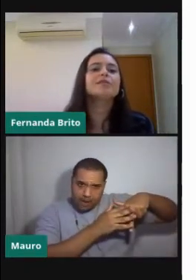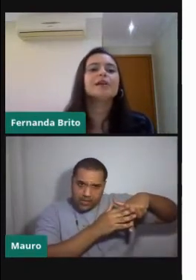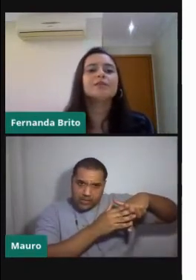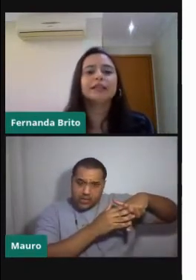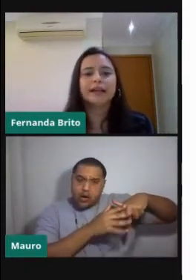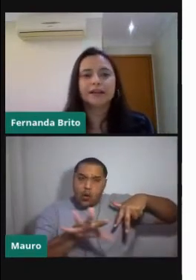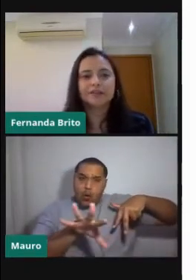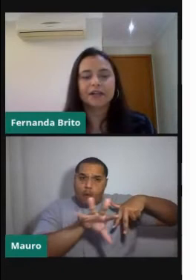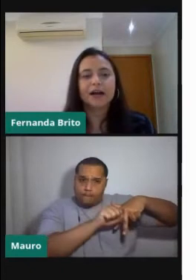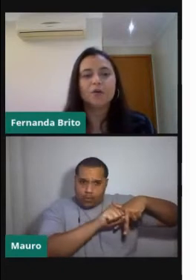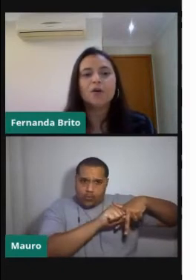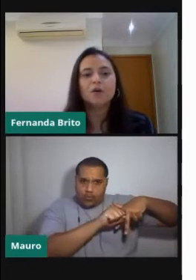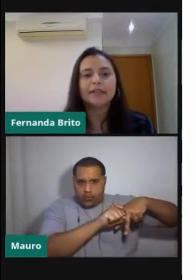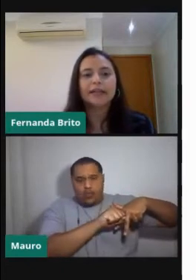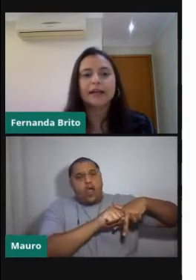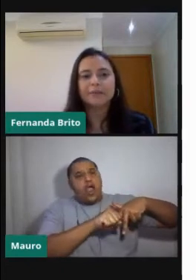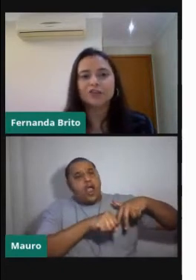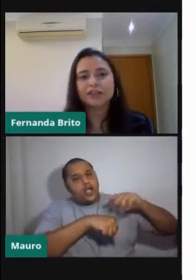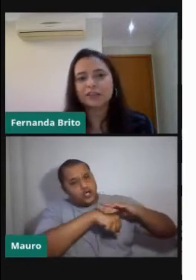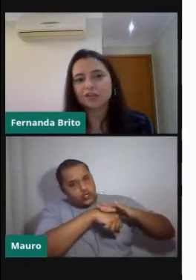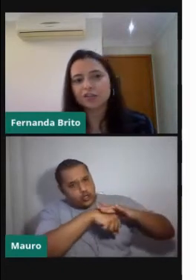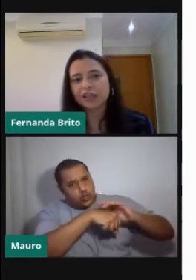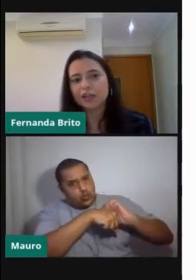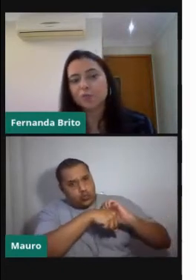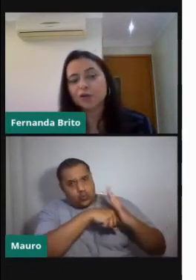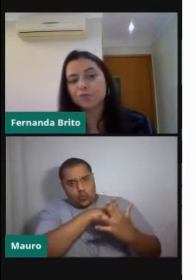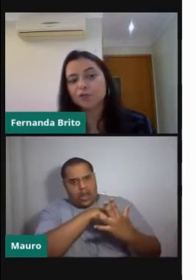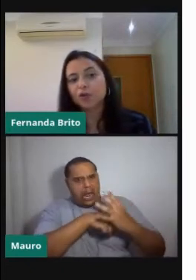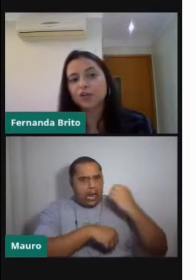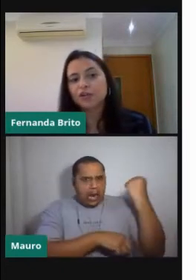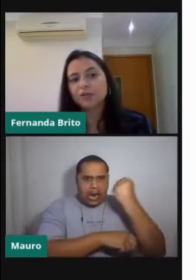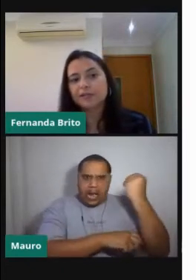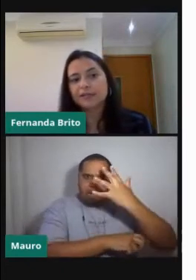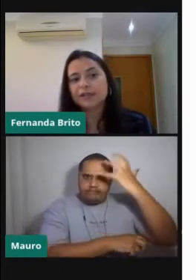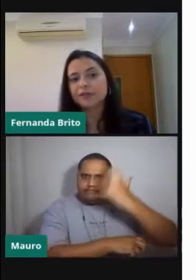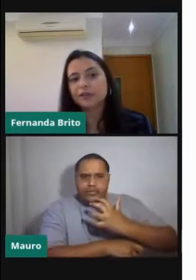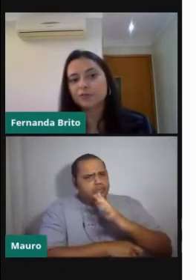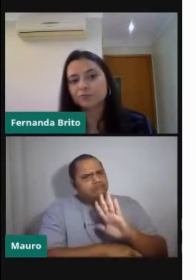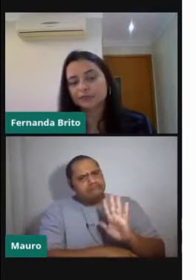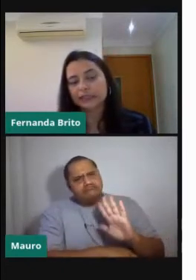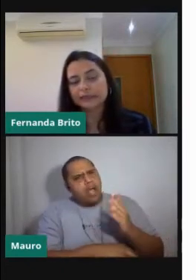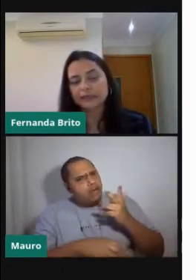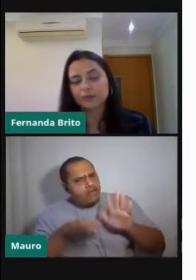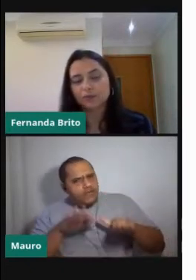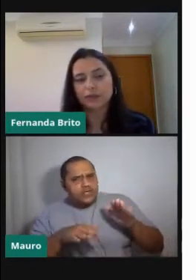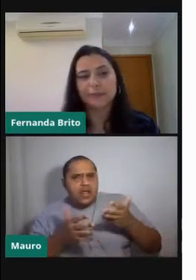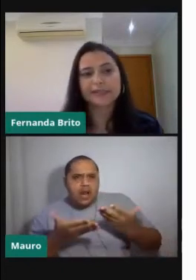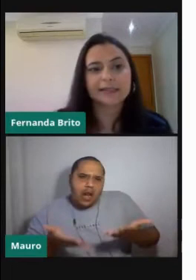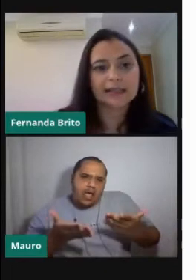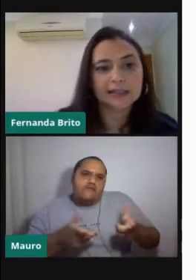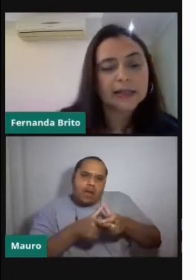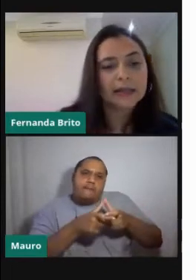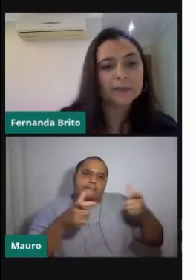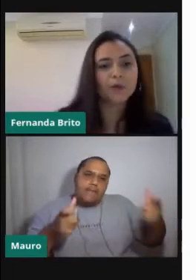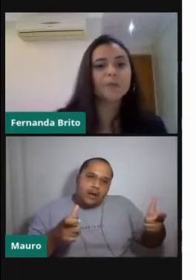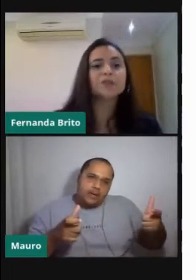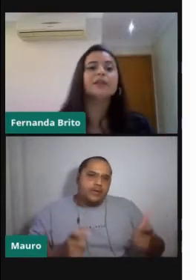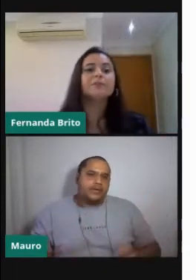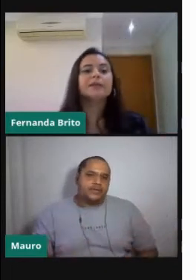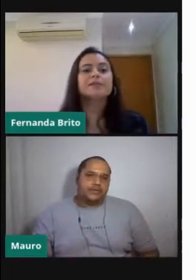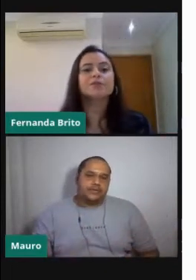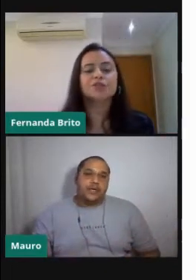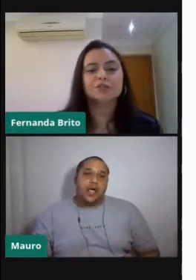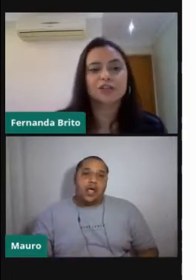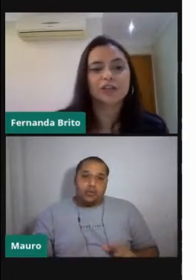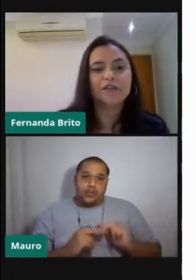uma redução da carga viral, né, à medida que a gente tem a resposta imunológica acontecendo aqui, né, sendo representada pelo aumento